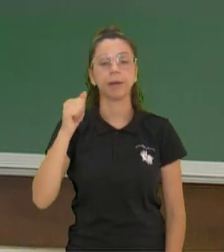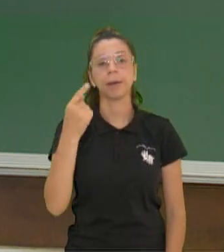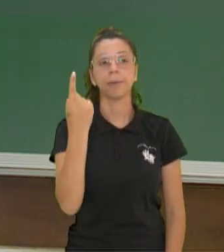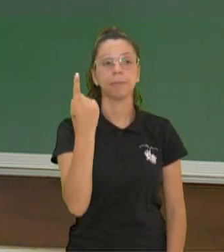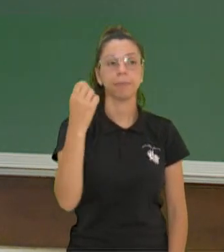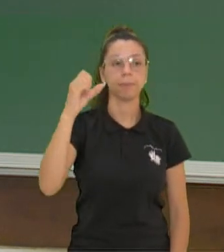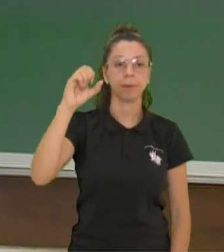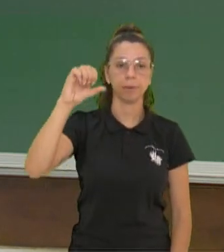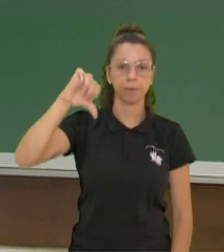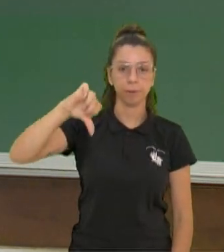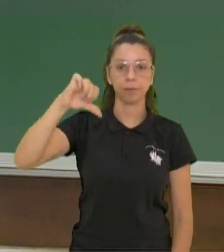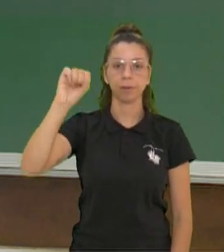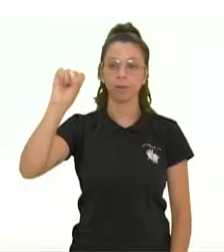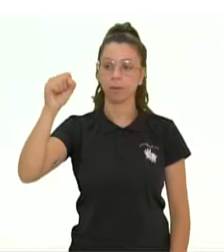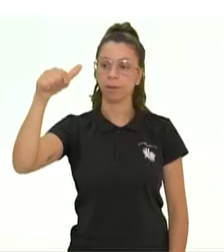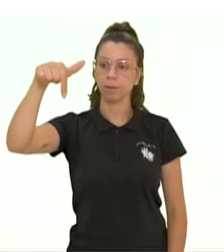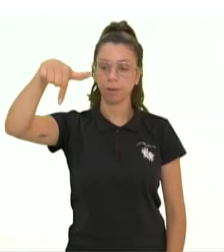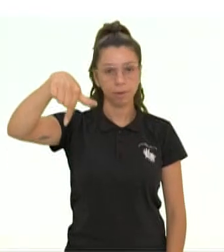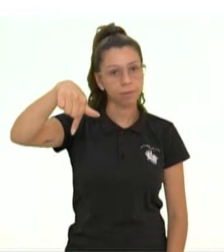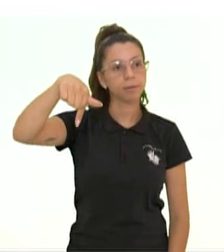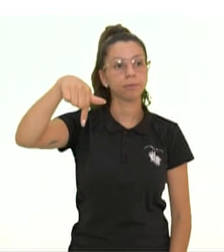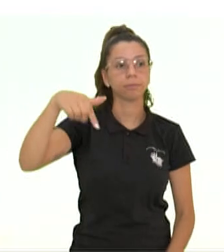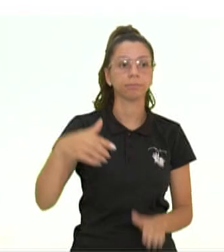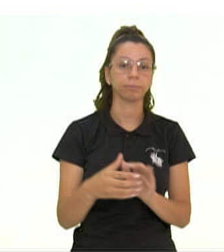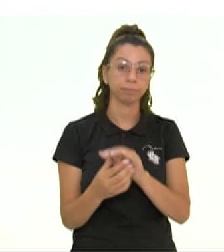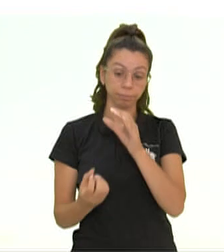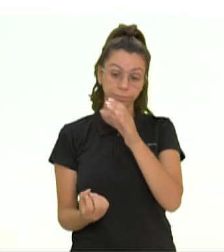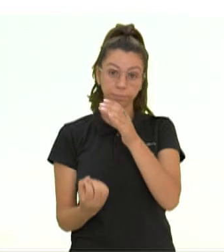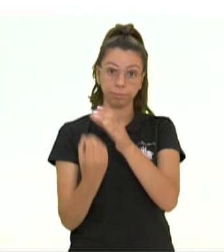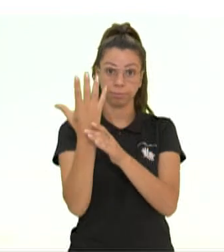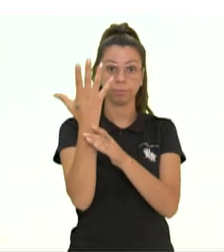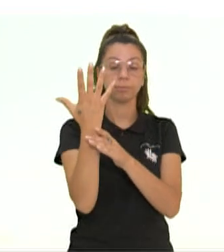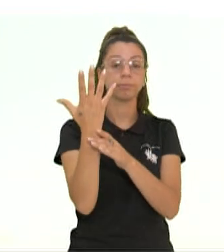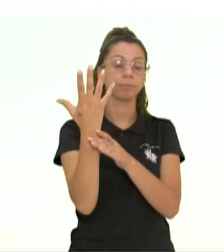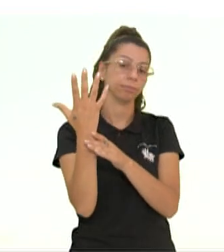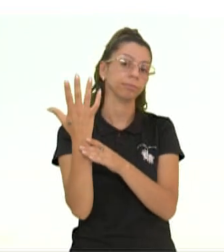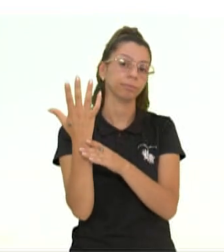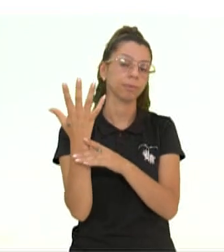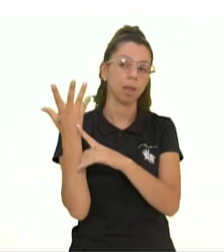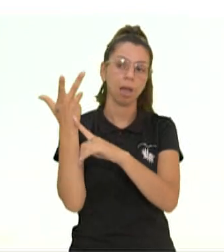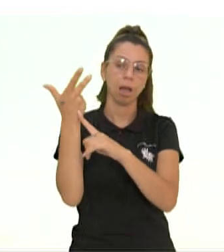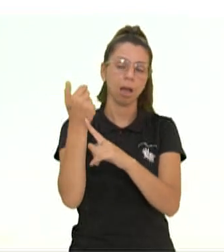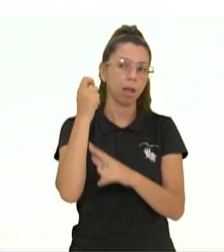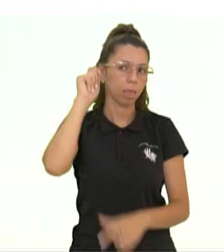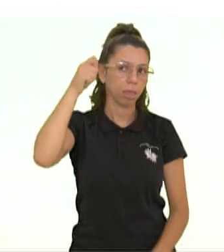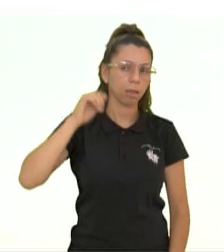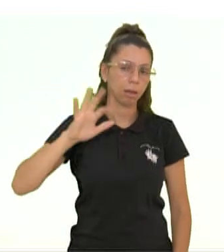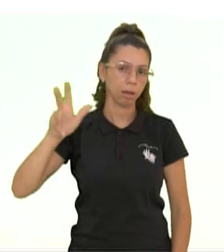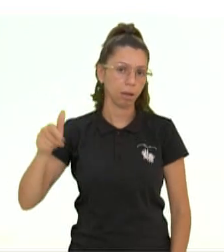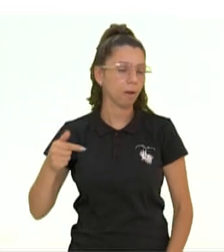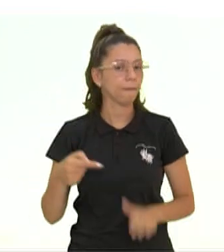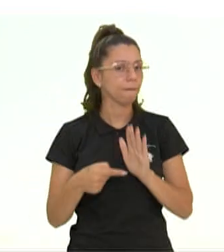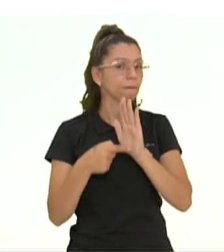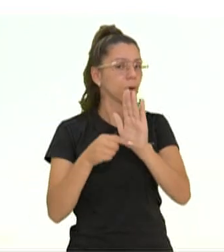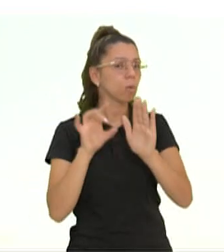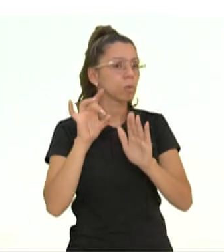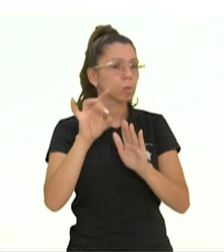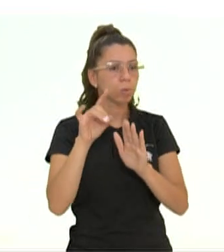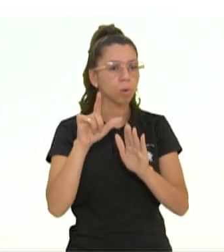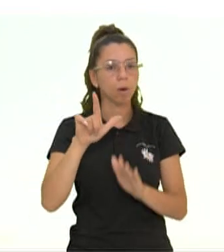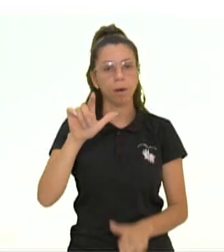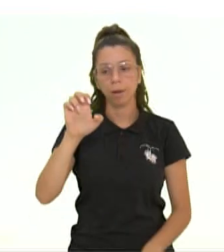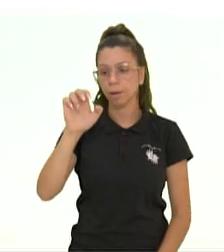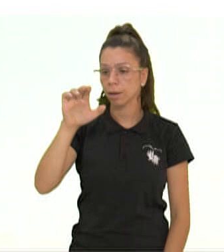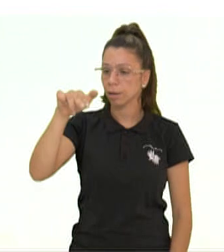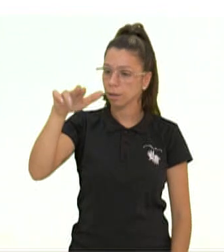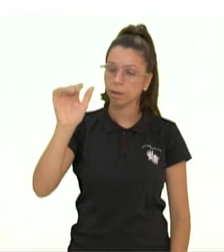1987. E na aula da Abayumi, que a gente falou sobre a arte afrodescendente, a professora inclusive citou apenas a Lena Martins, porque